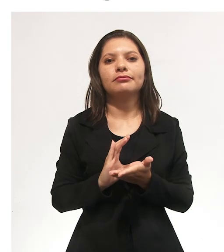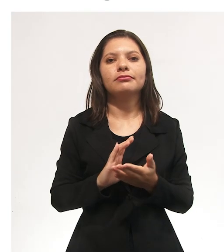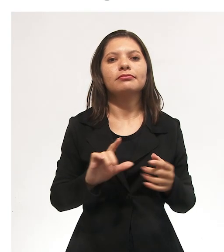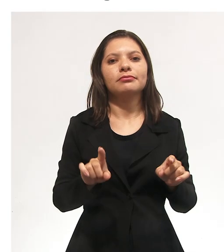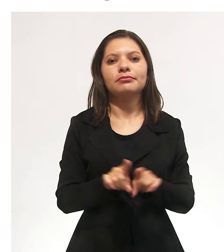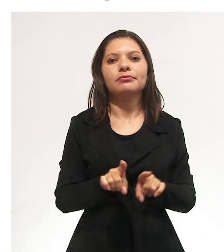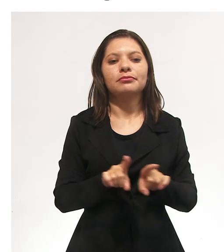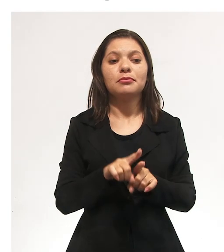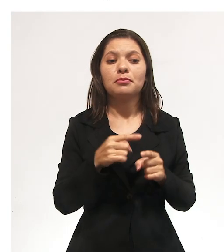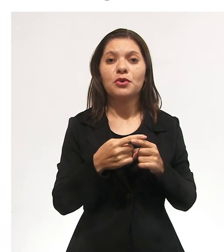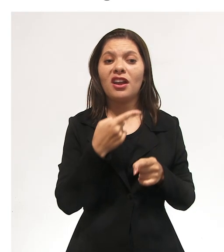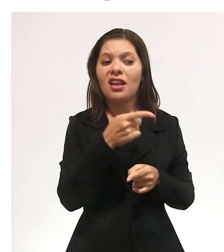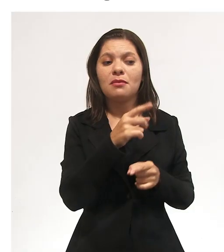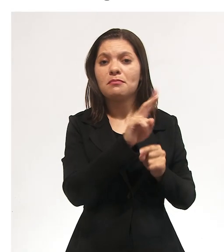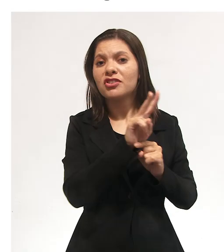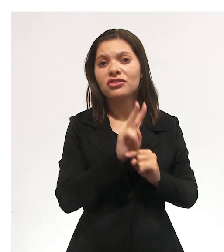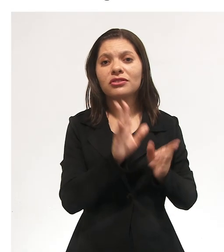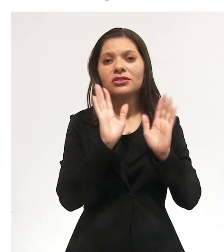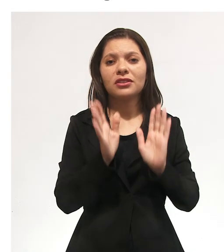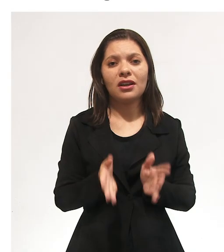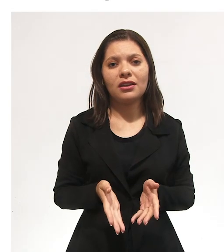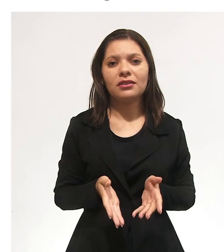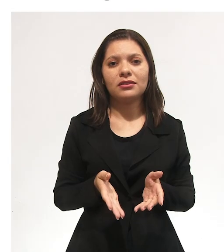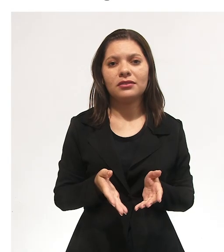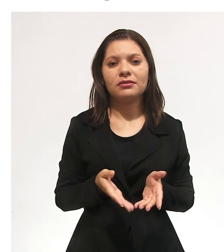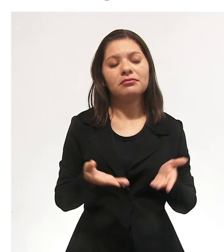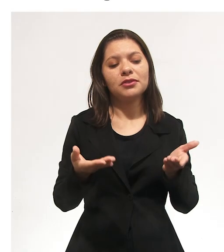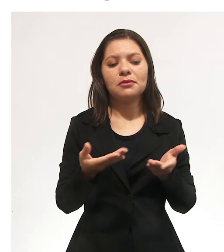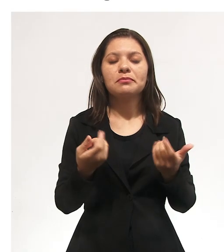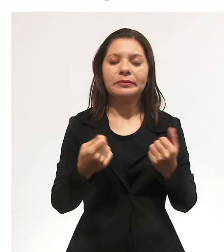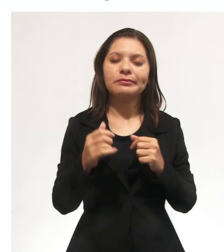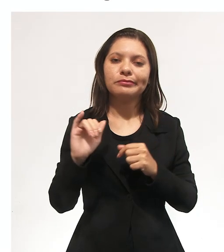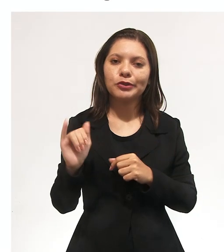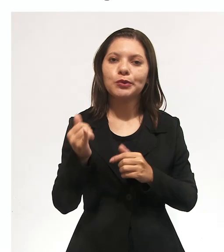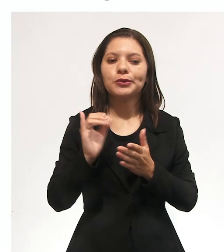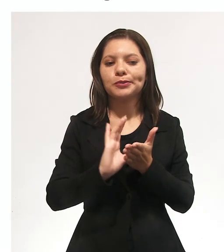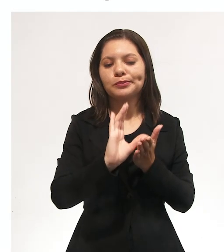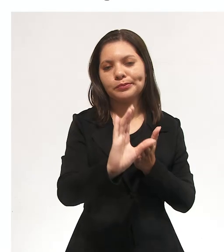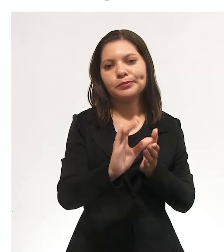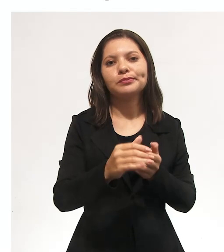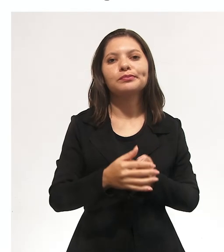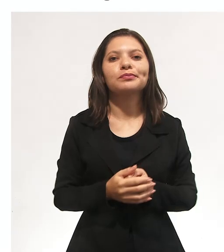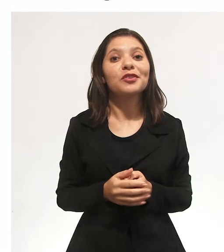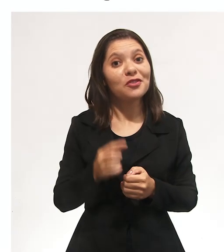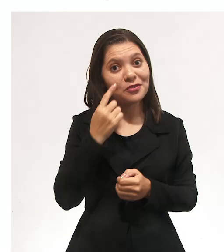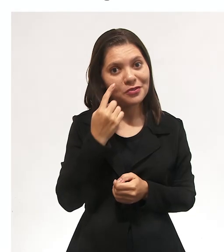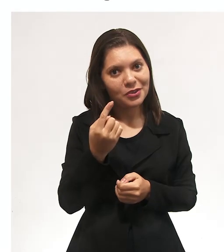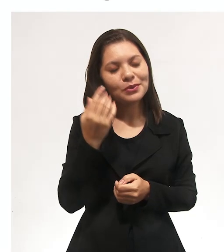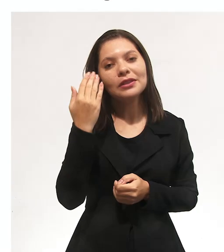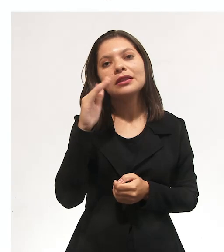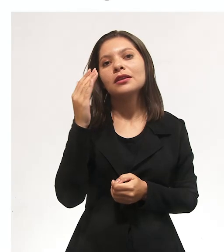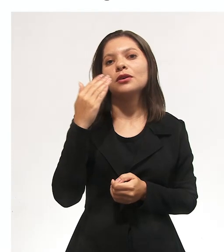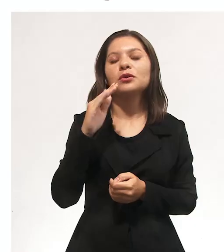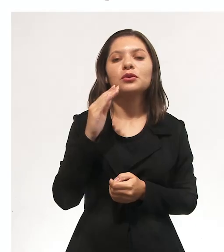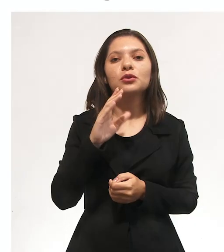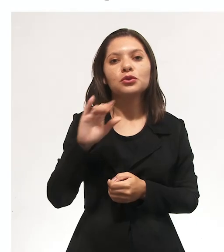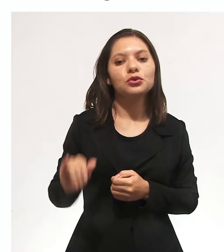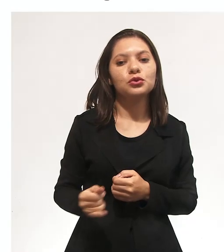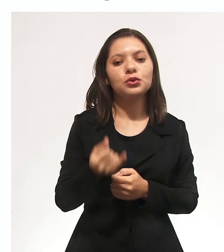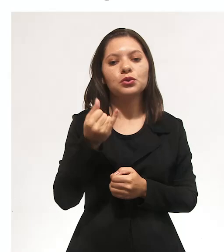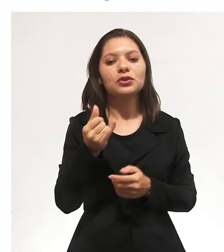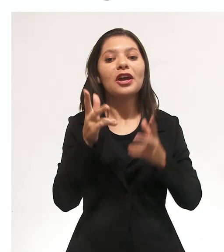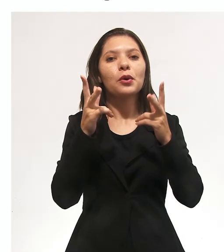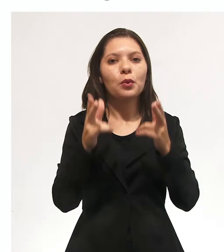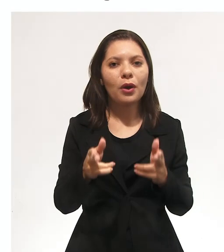abrir mão dele por um período de tempo. Então, frisamos que juro ela é a